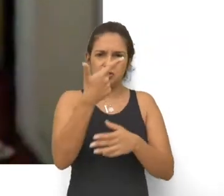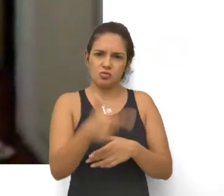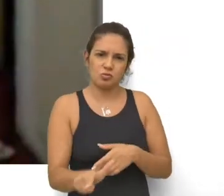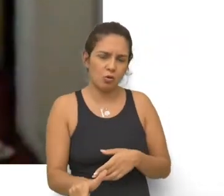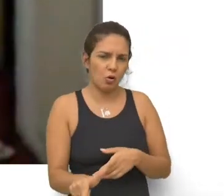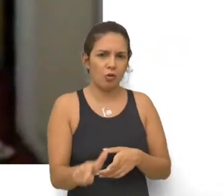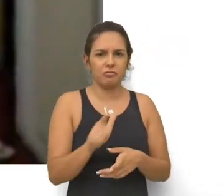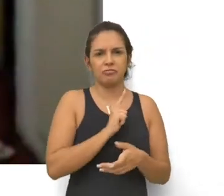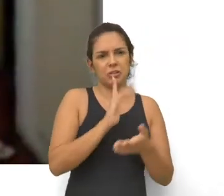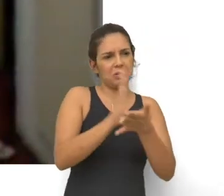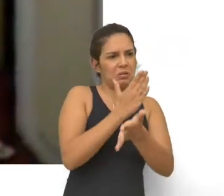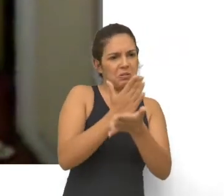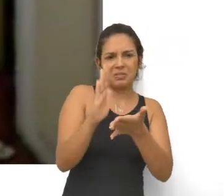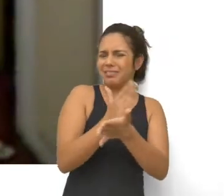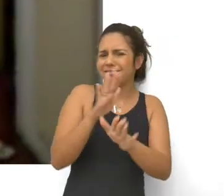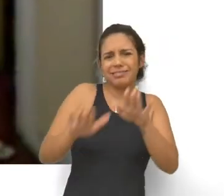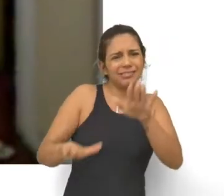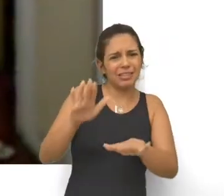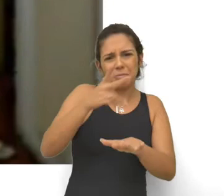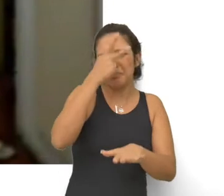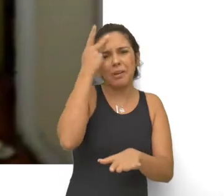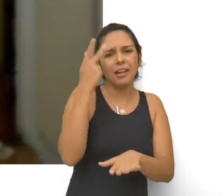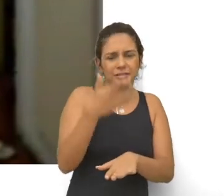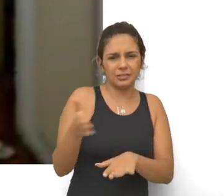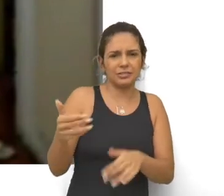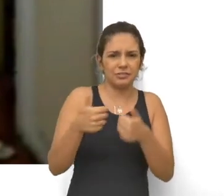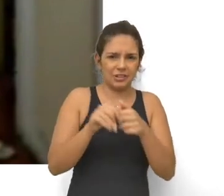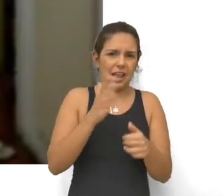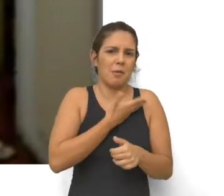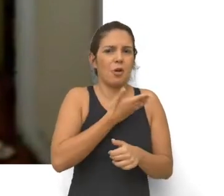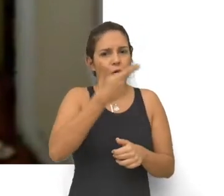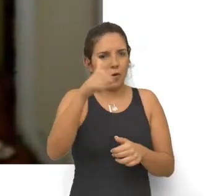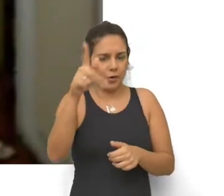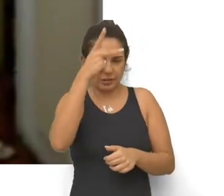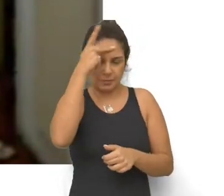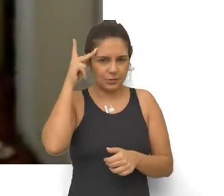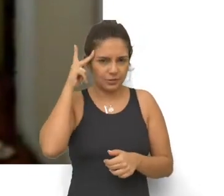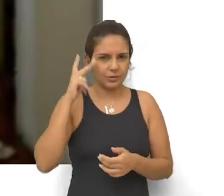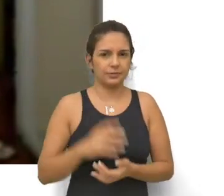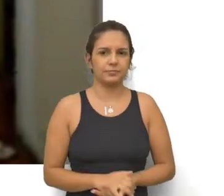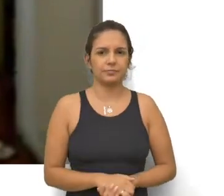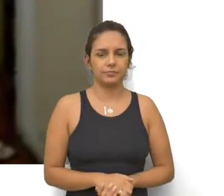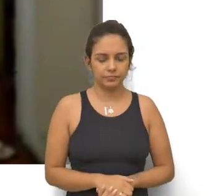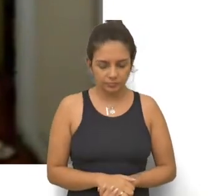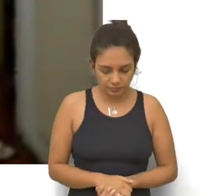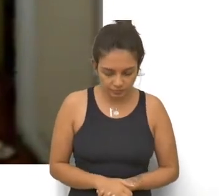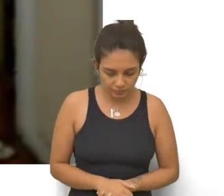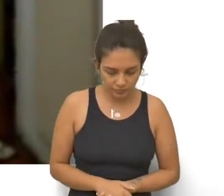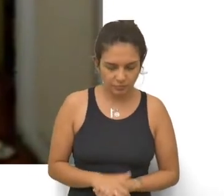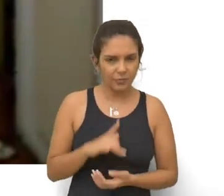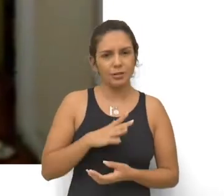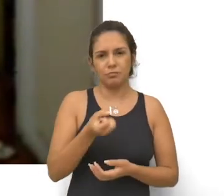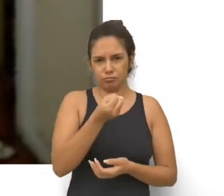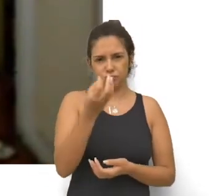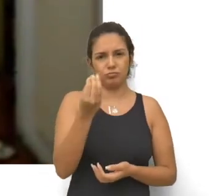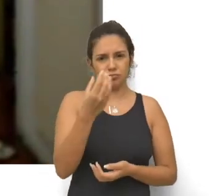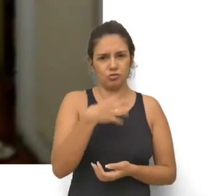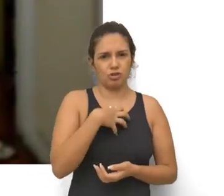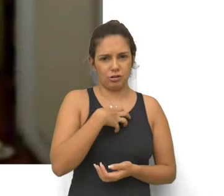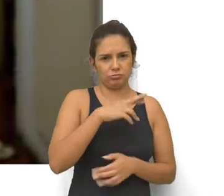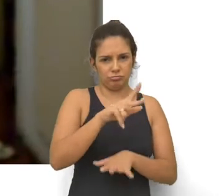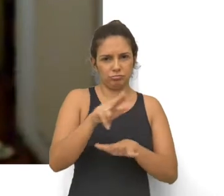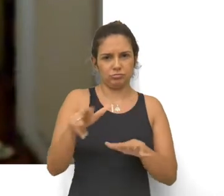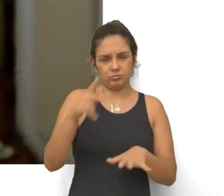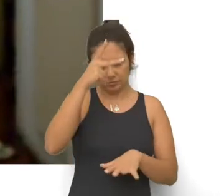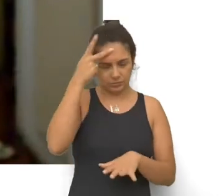que, sei lá, fica amiga da outra pessoa, já passou agora. Tem muitos jeitos, não é? E